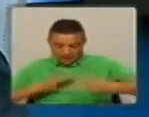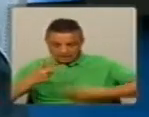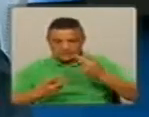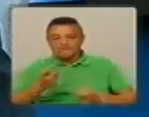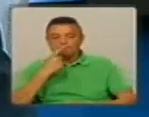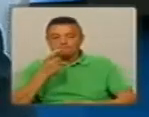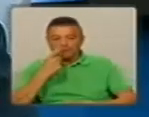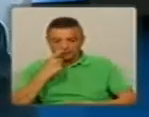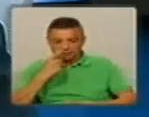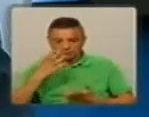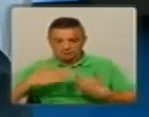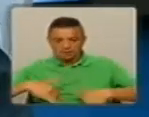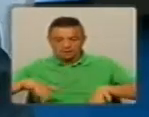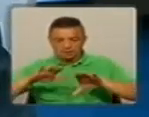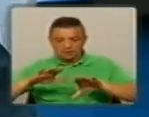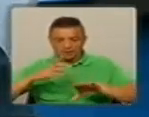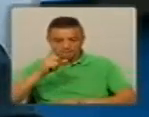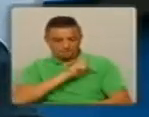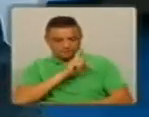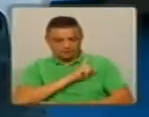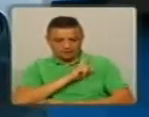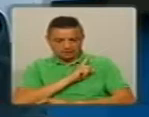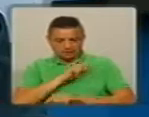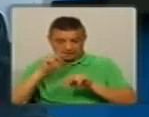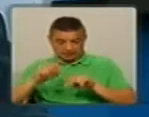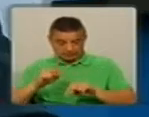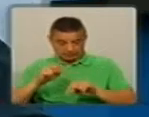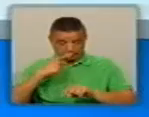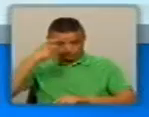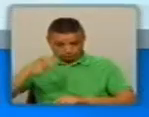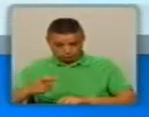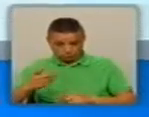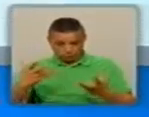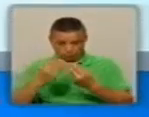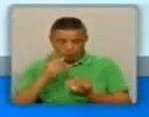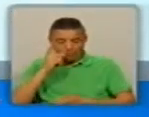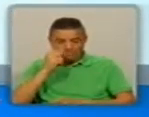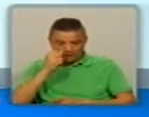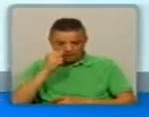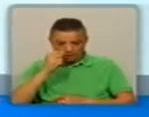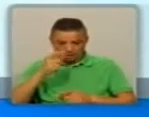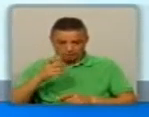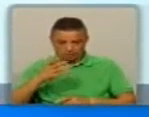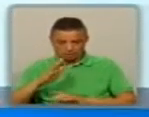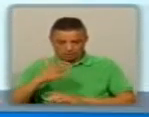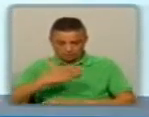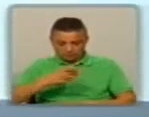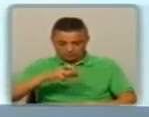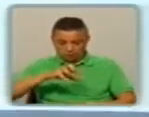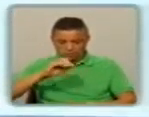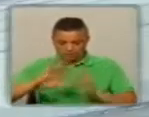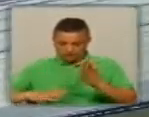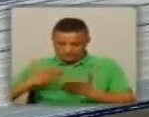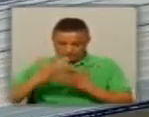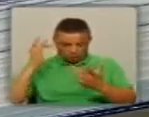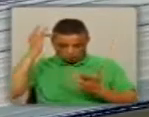É uma aventura não só científica, mas também pessoal. Walter Alvarez, juntamente com o seu pai, no início da década de 80, apresentou uma